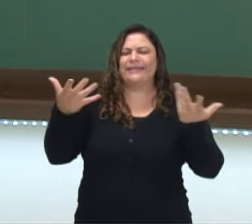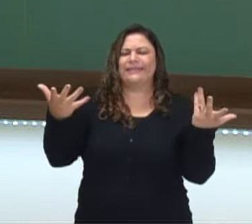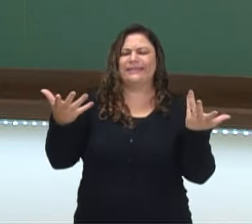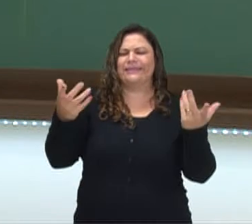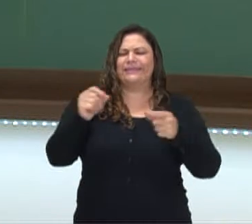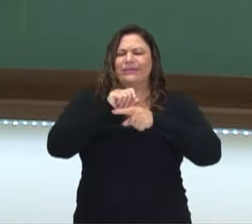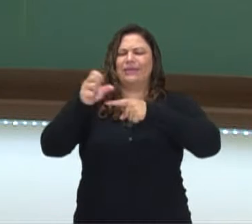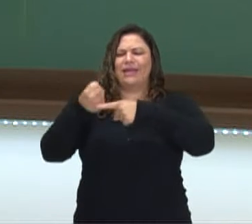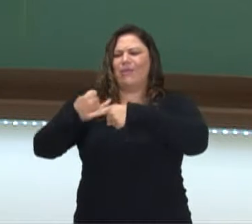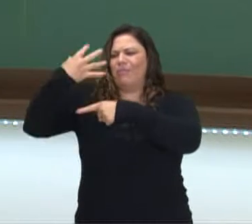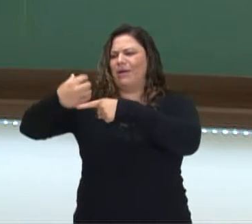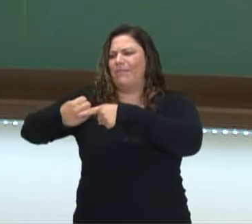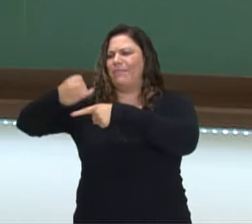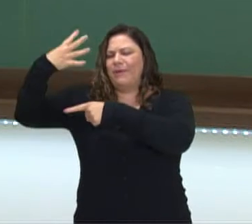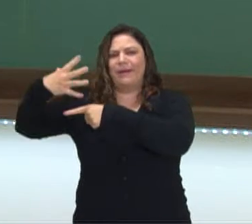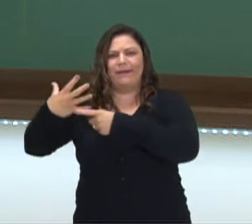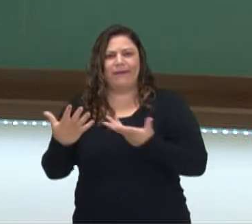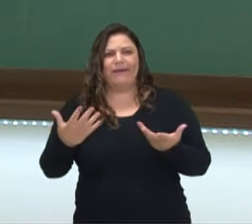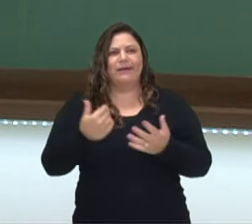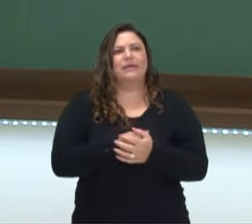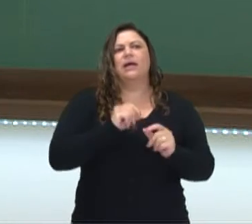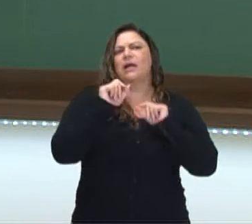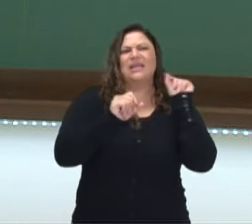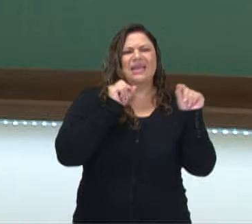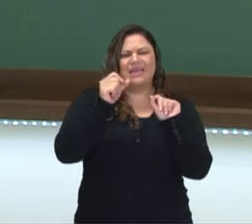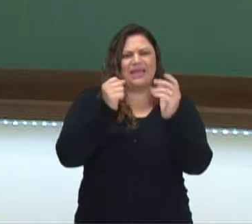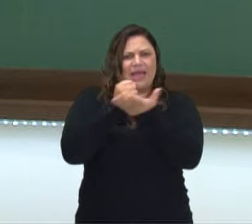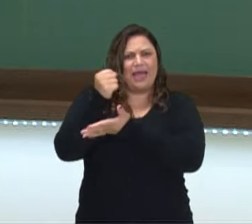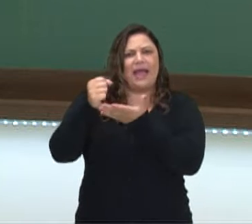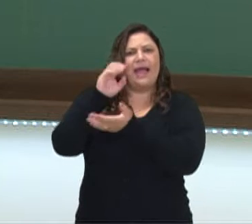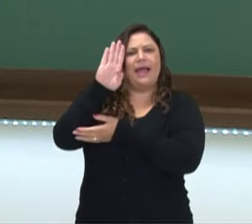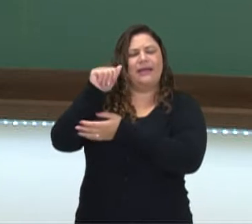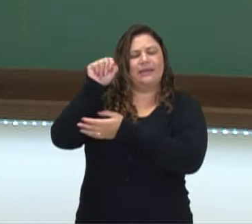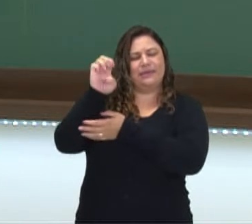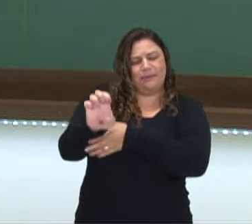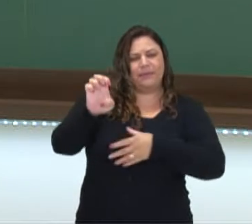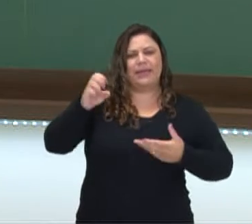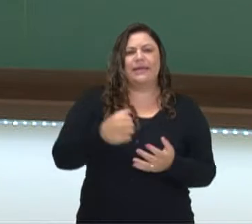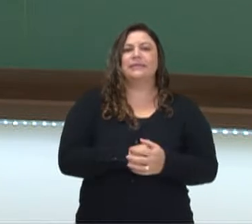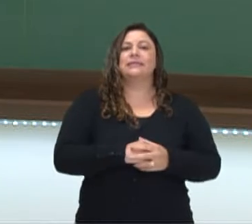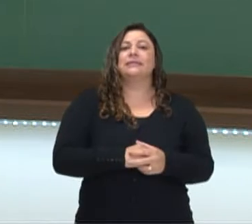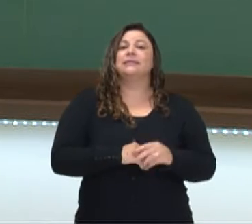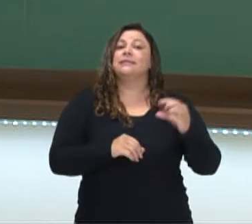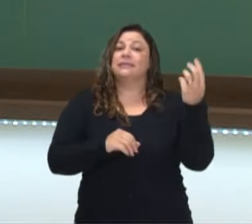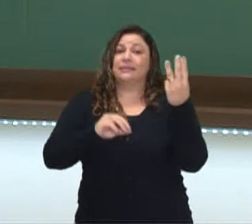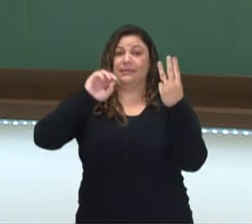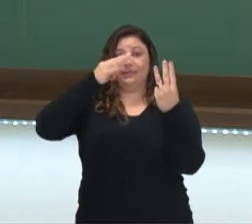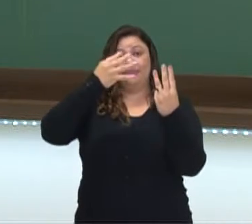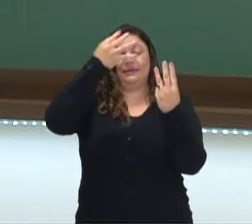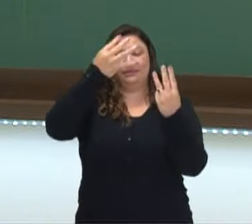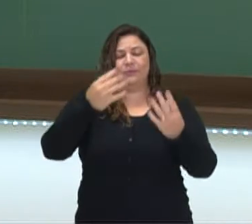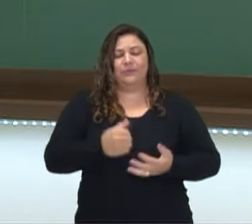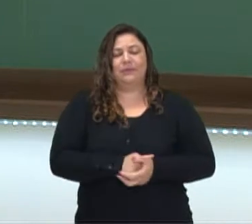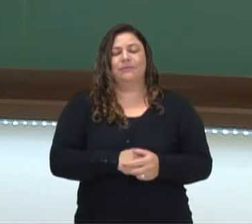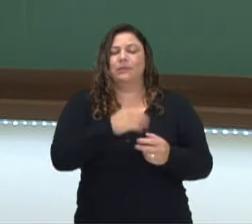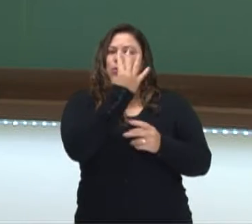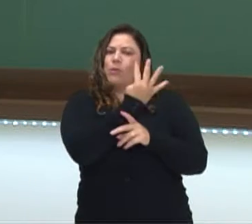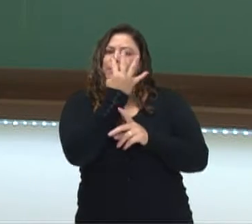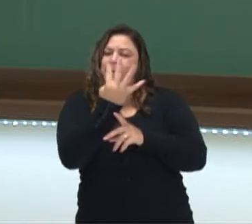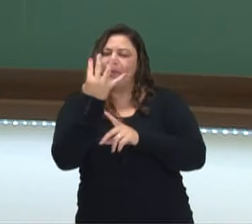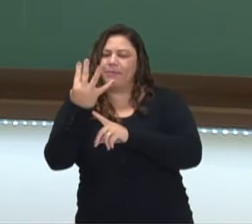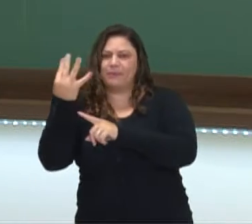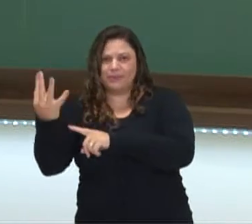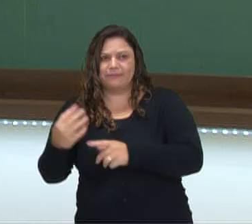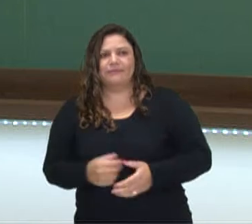quarta potência aqui. Quem que é a minha base? A minha base é 3 ao quadrado. E eu vou repetir 3 ao quadrado 4 vezes.